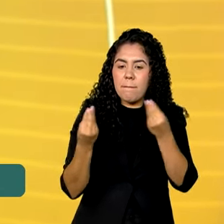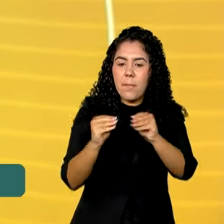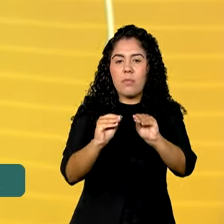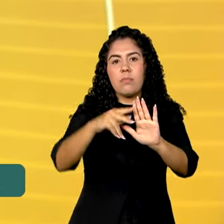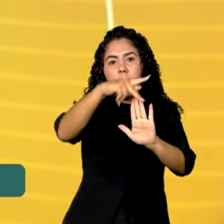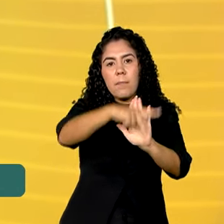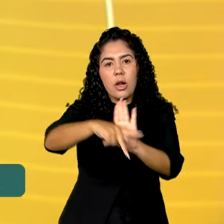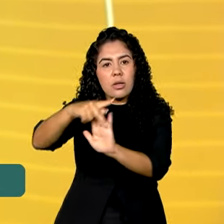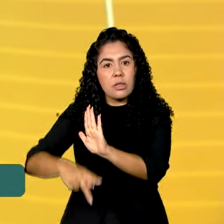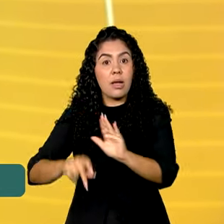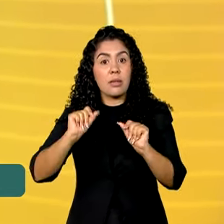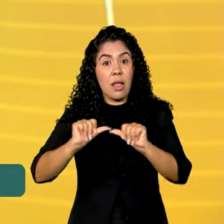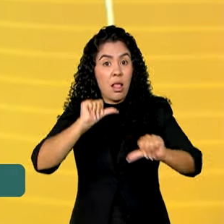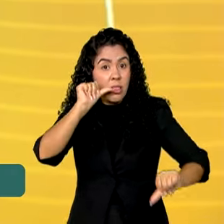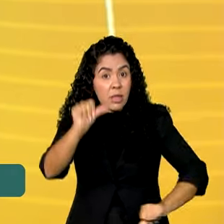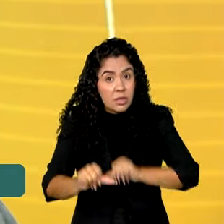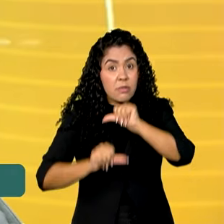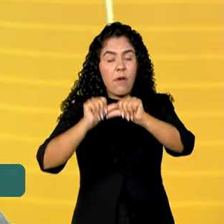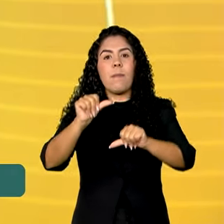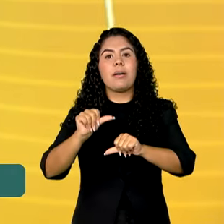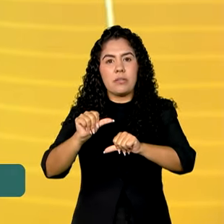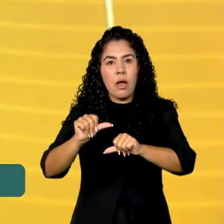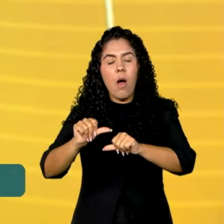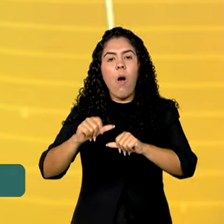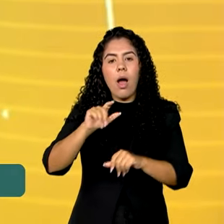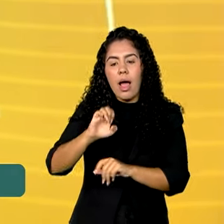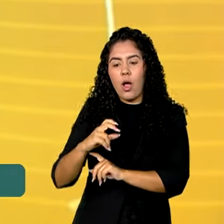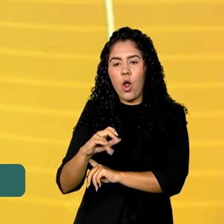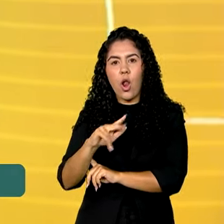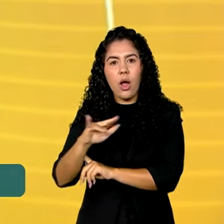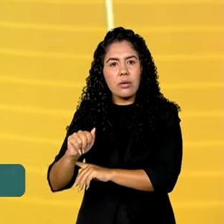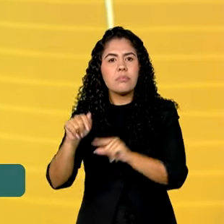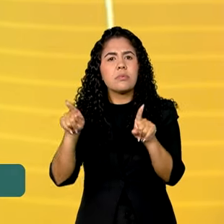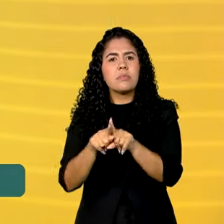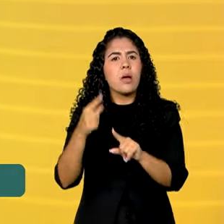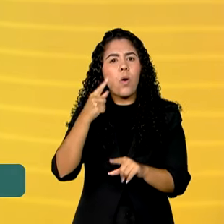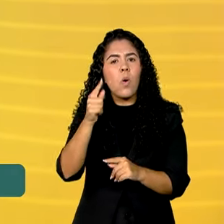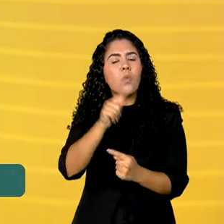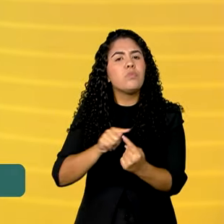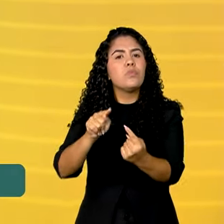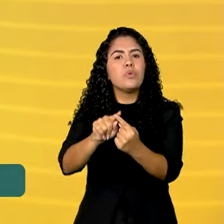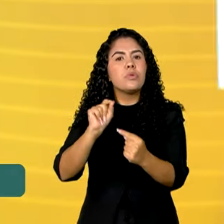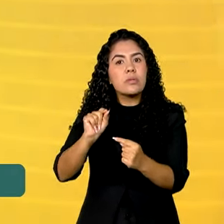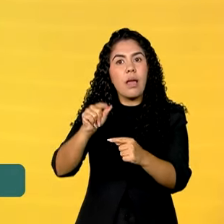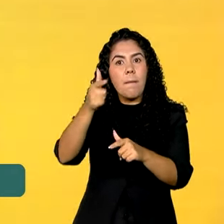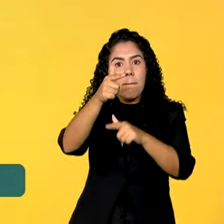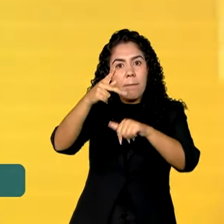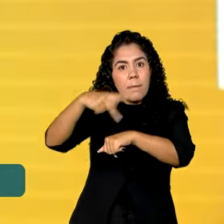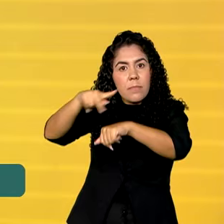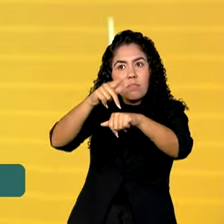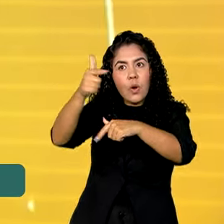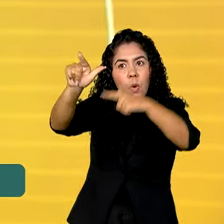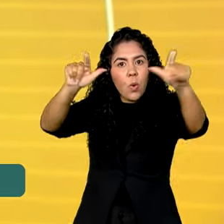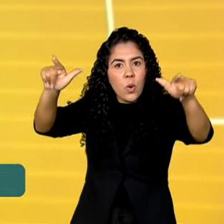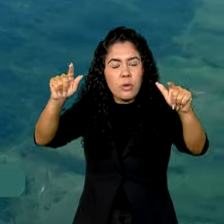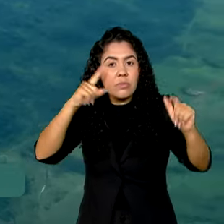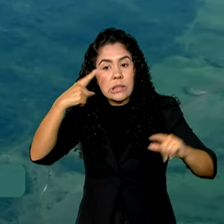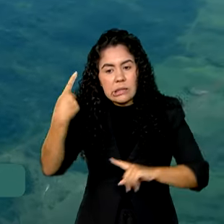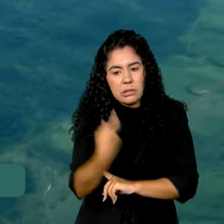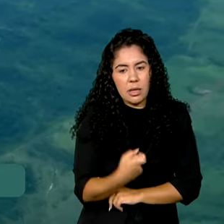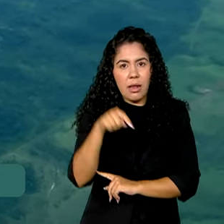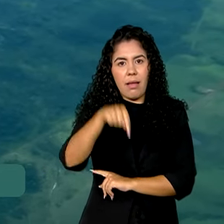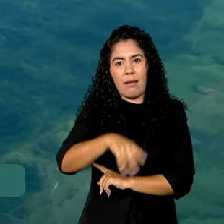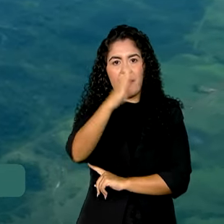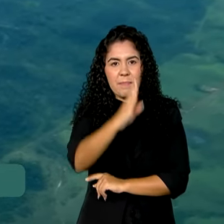transformação ecológica A ideia é aproximar investidores internacionais de iniciativas realizadas aqui no